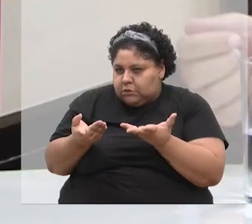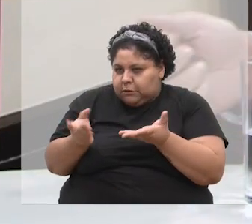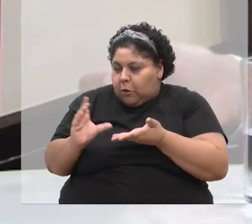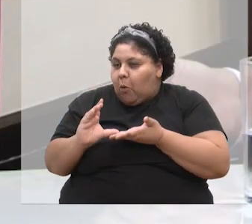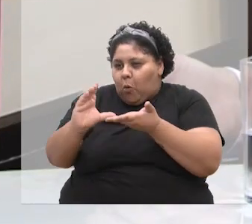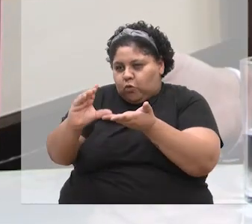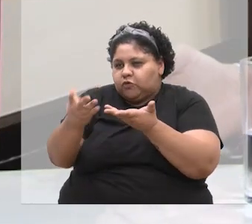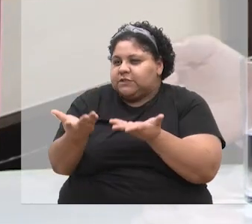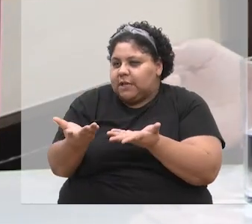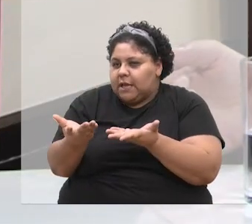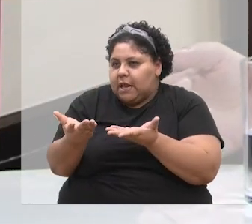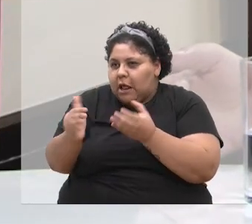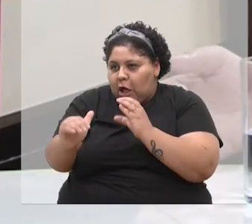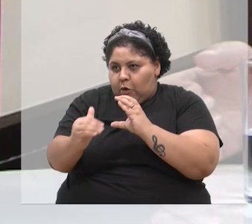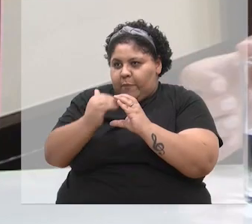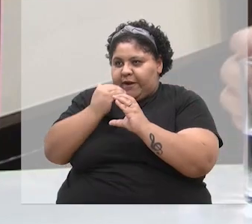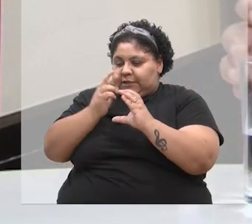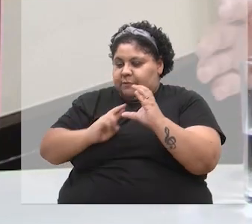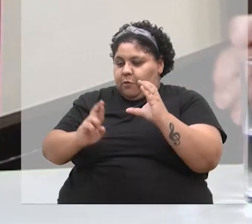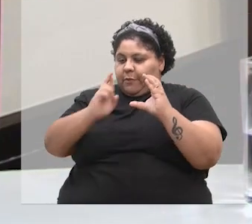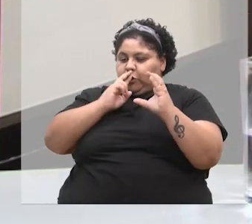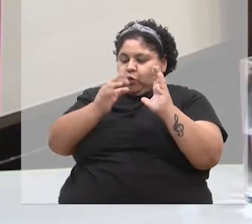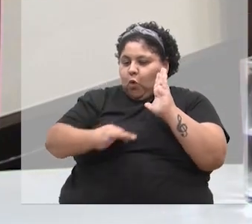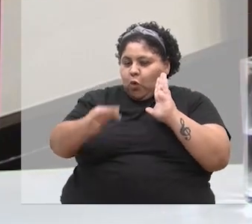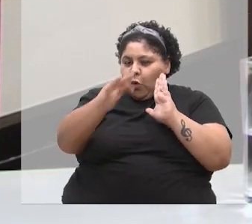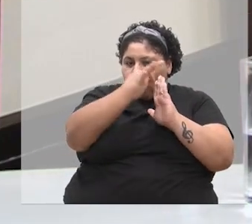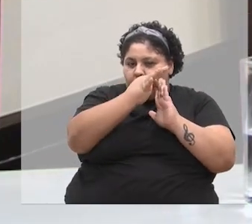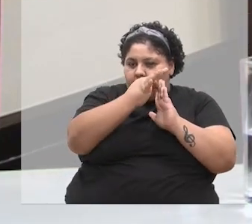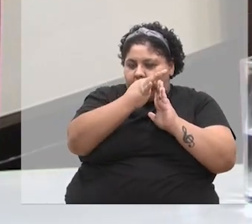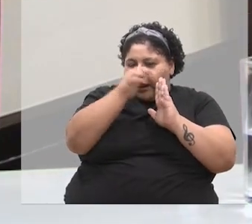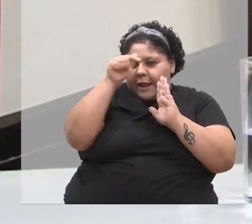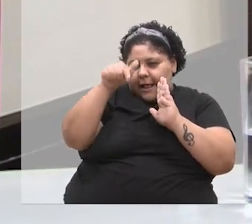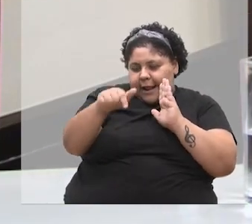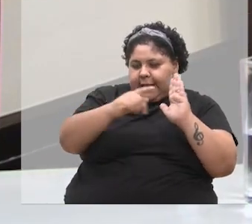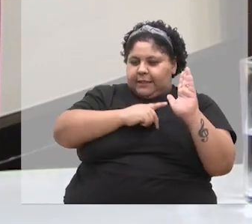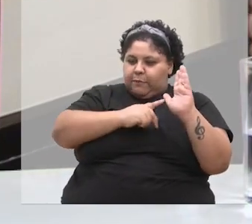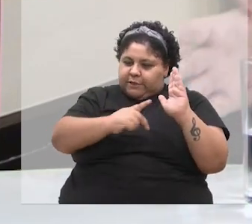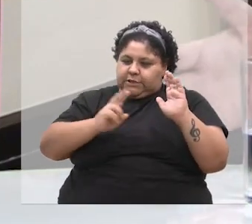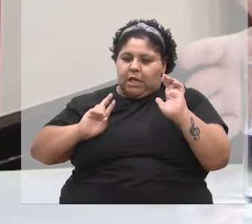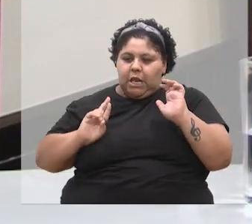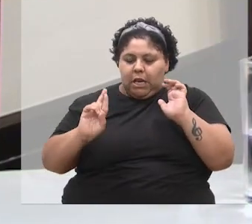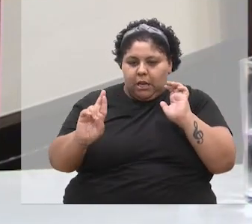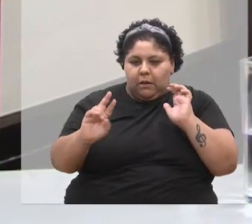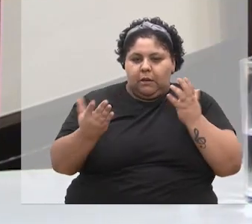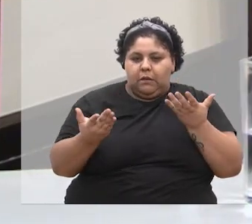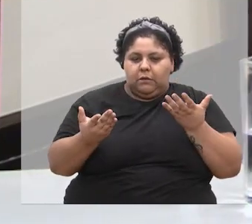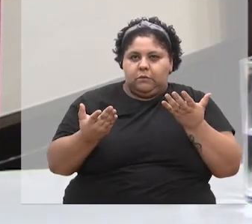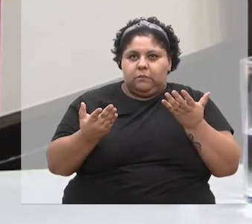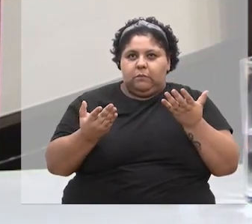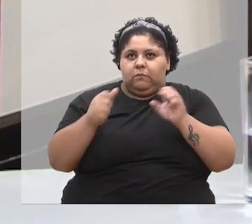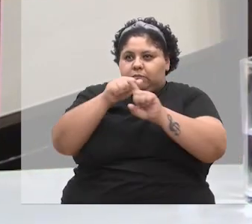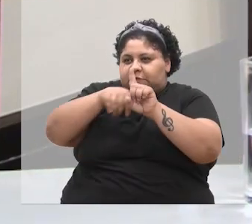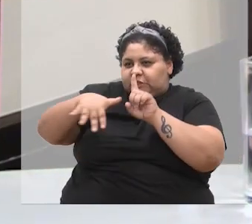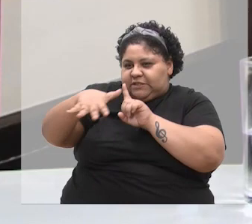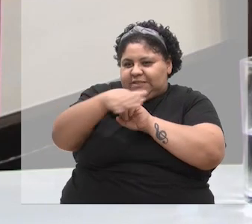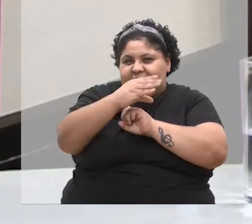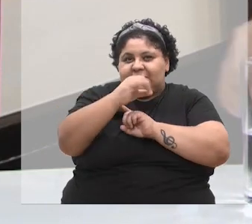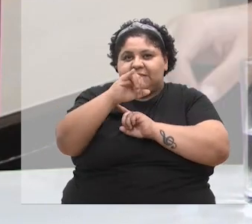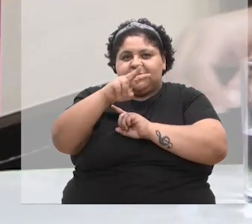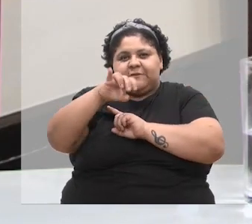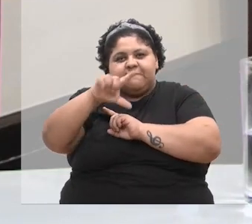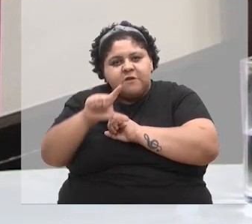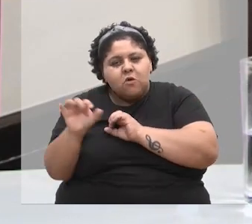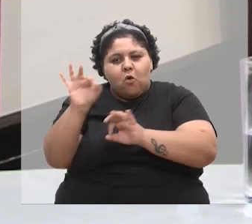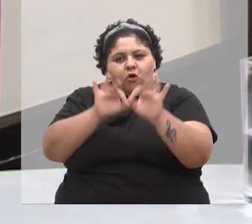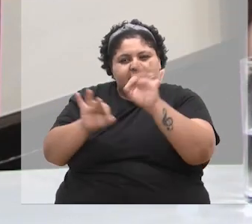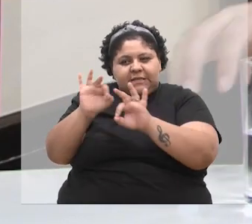o conselho, com perdão pela redundância, para receber um parecer, uma opinião. Aí lá tem um presidente, tem representantes da sociedade